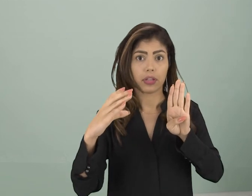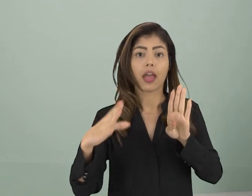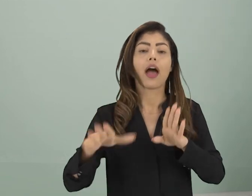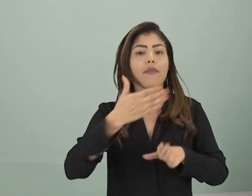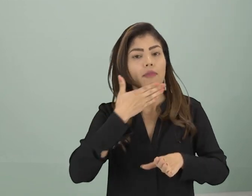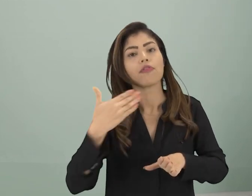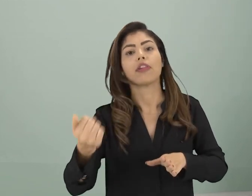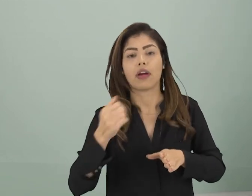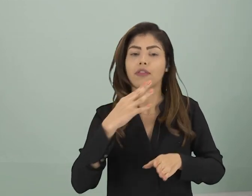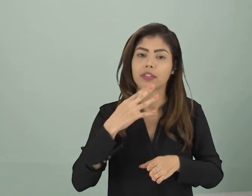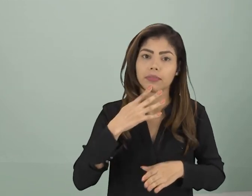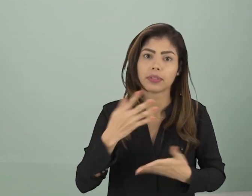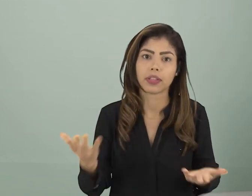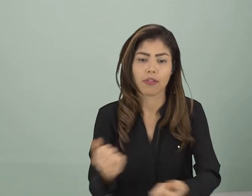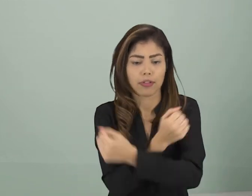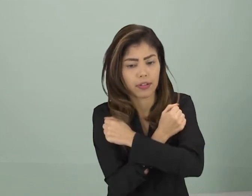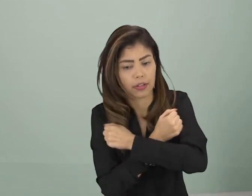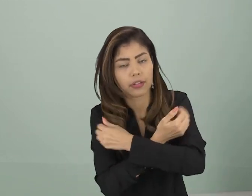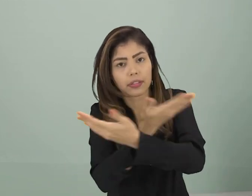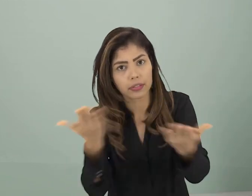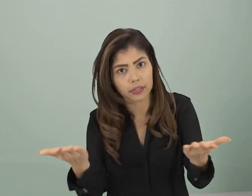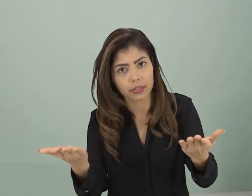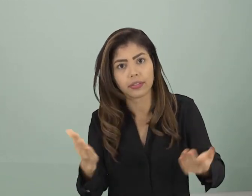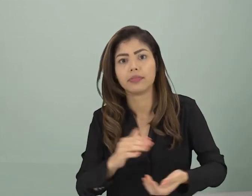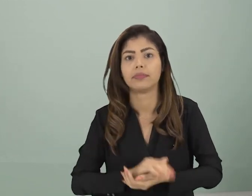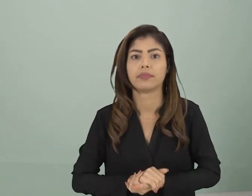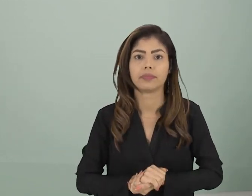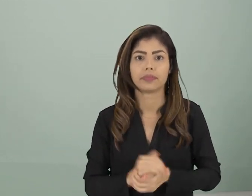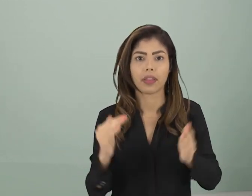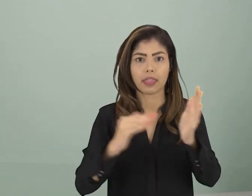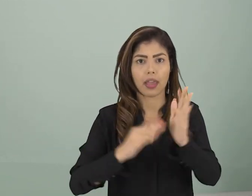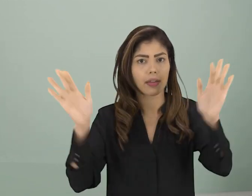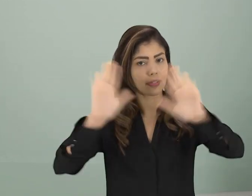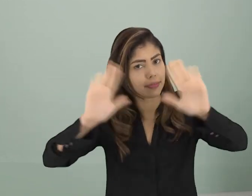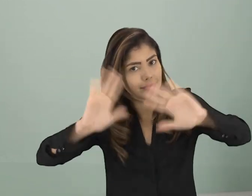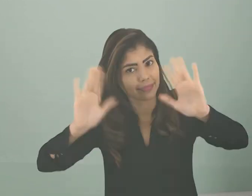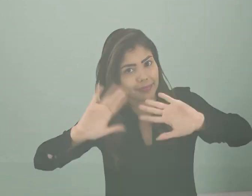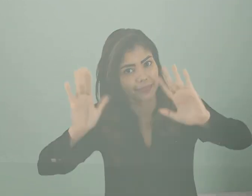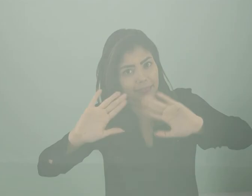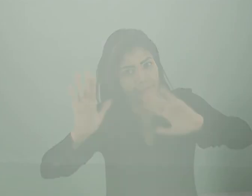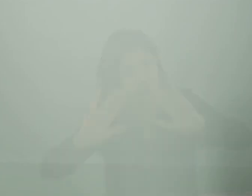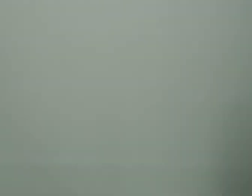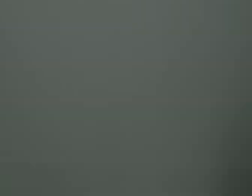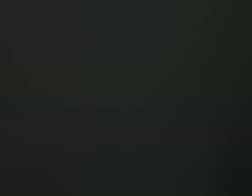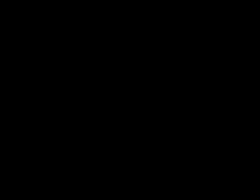aprimorar os seus conhecimentos. Um grande abraço para vocês. Até a próxima. Tchau, tchau.